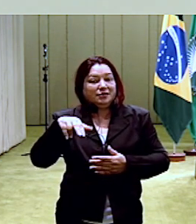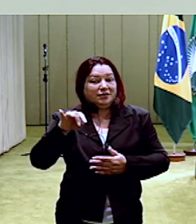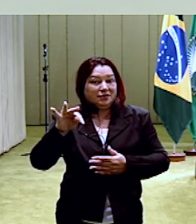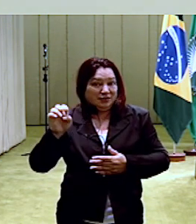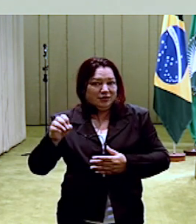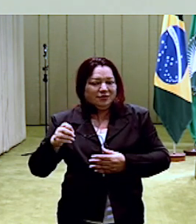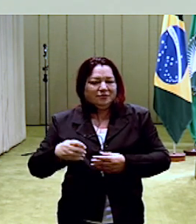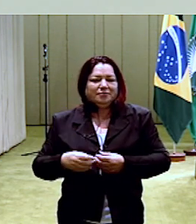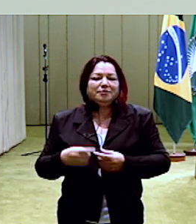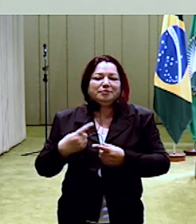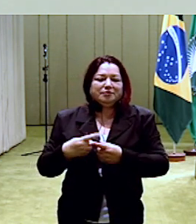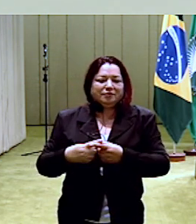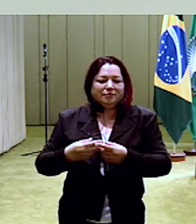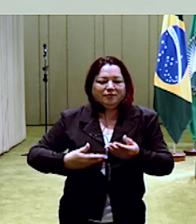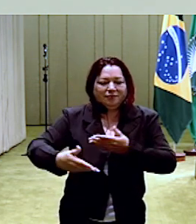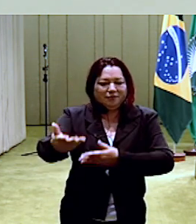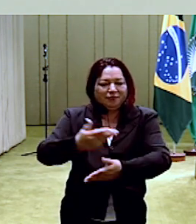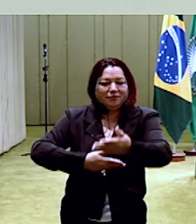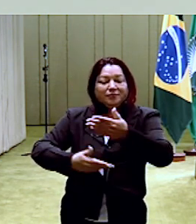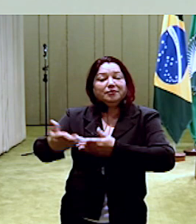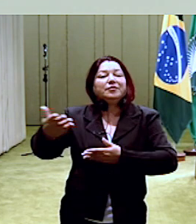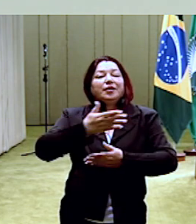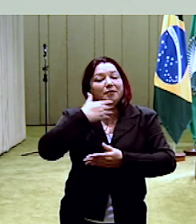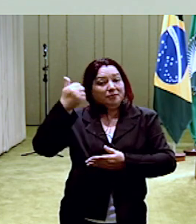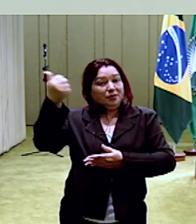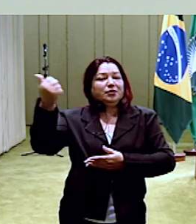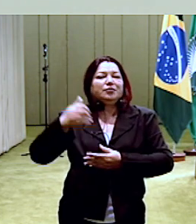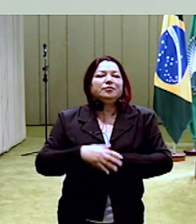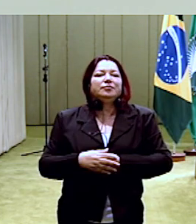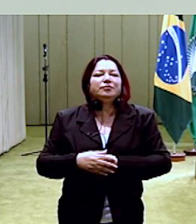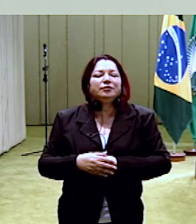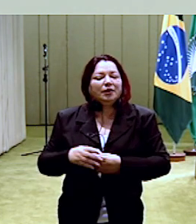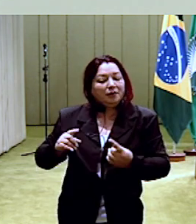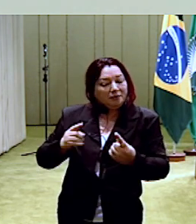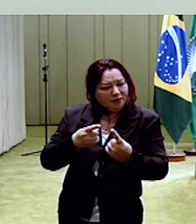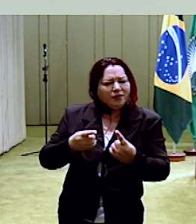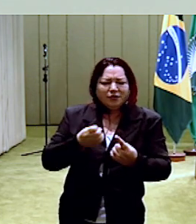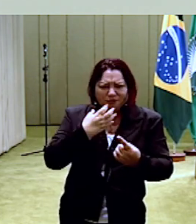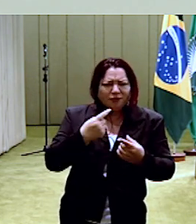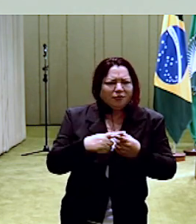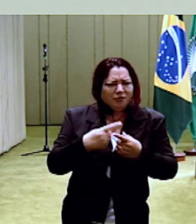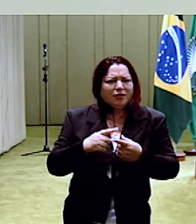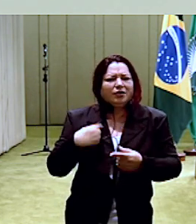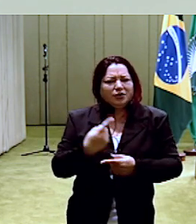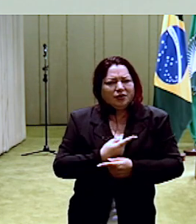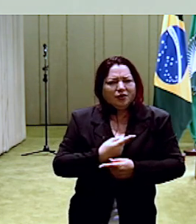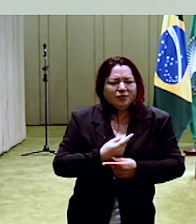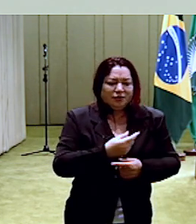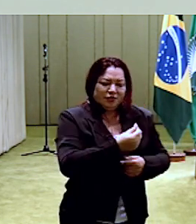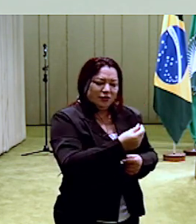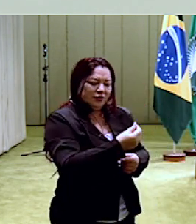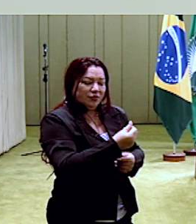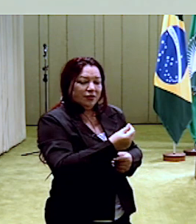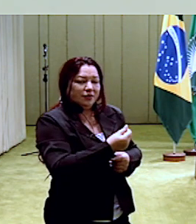importação de fertilizantes para o Brasil e dinamizou a pauta comercial brasileira. Então, acho que a sua provocação é válida. Hoje, a gente tem uma linha de BNDES